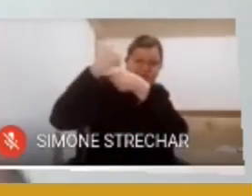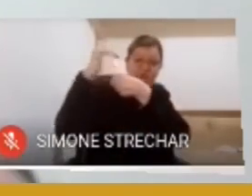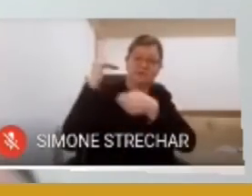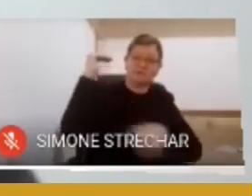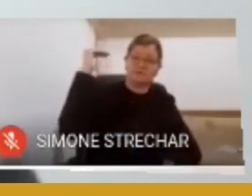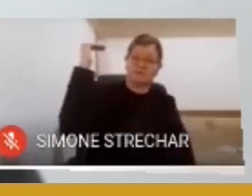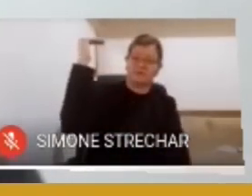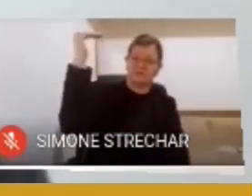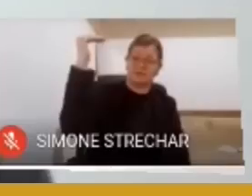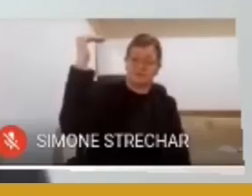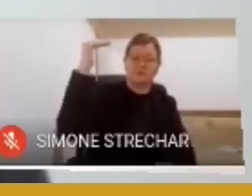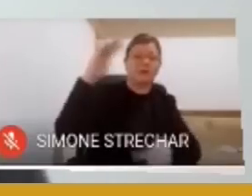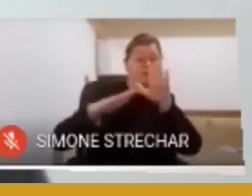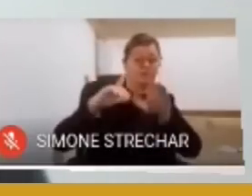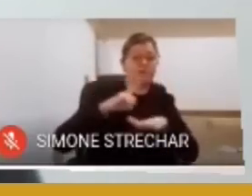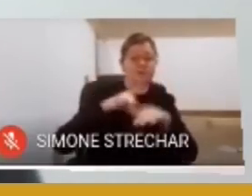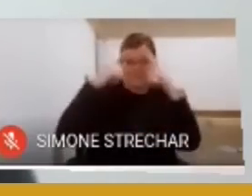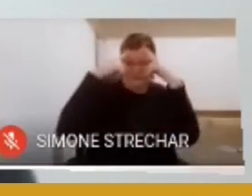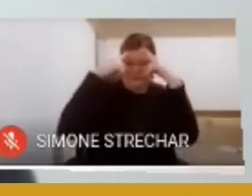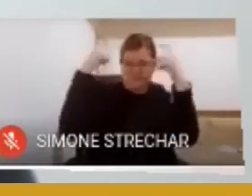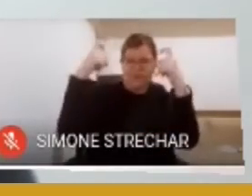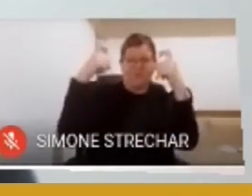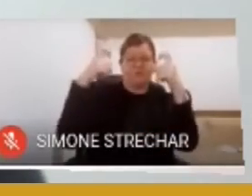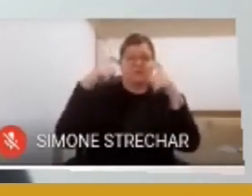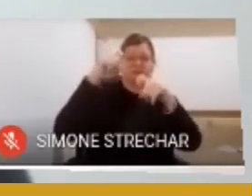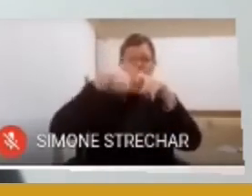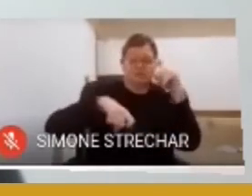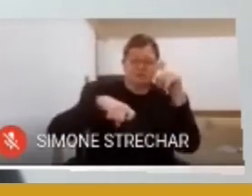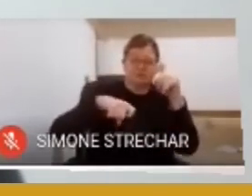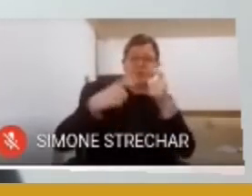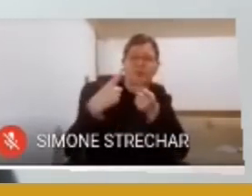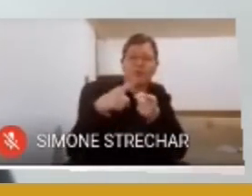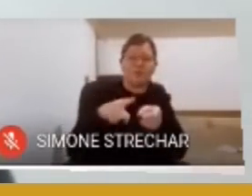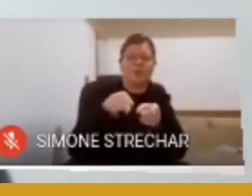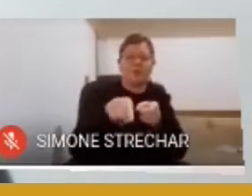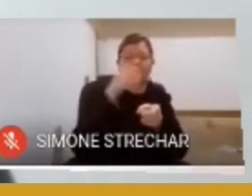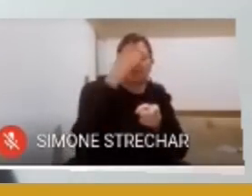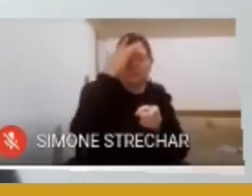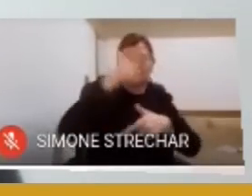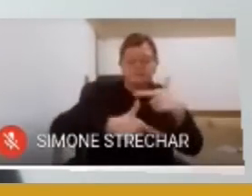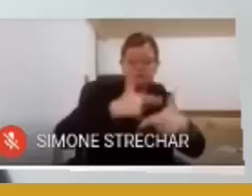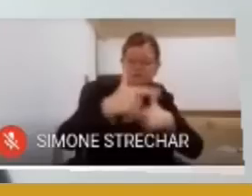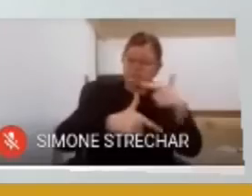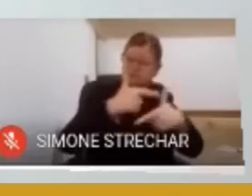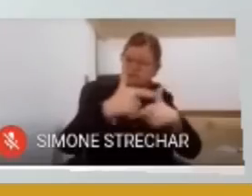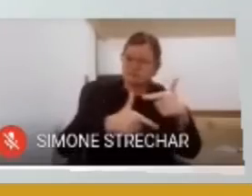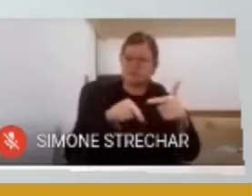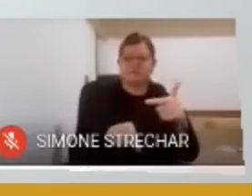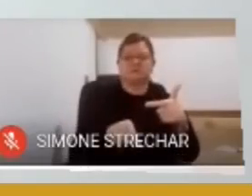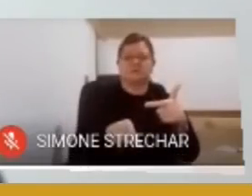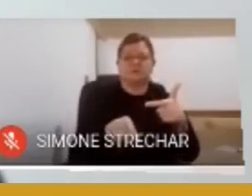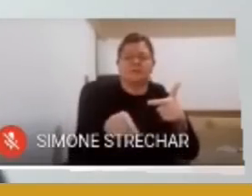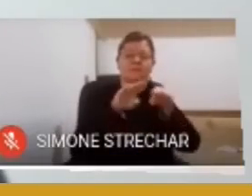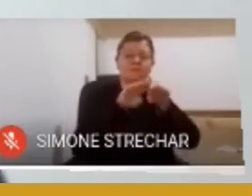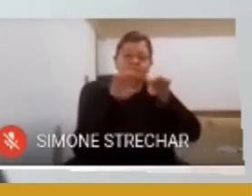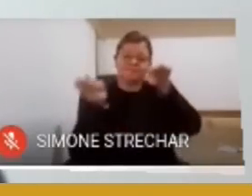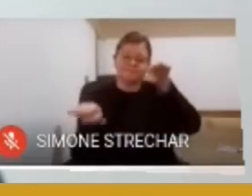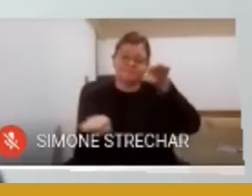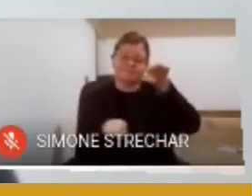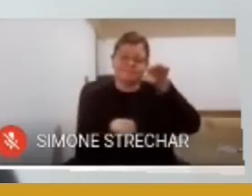num posicionamento abaixo em relação ao poder, a isso nós chamamos de assédio